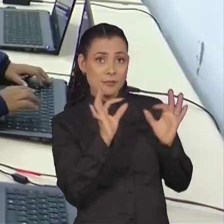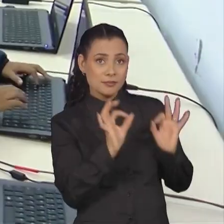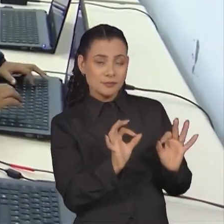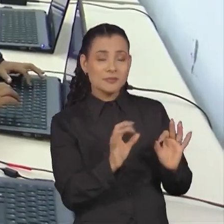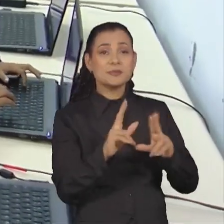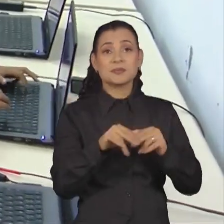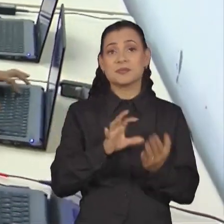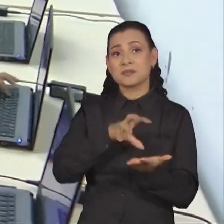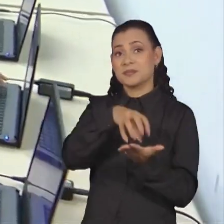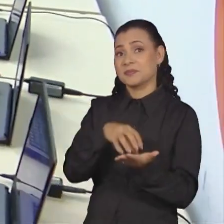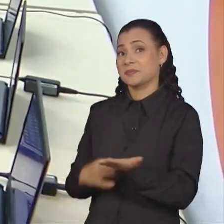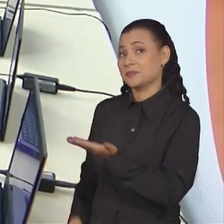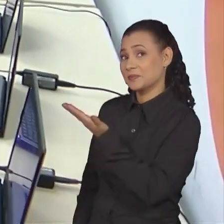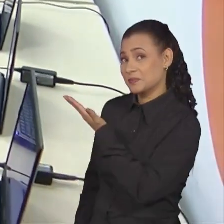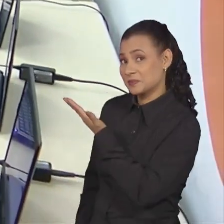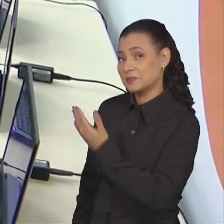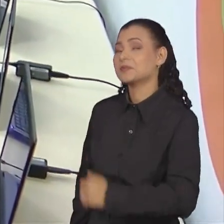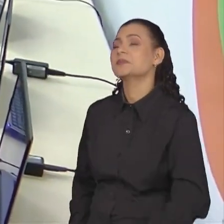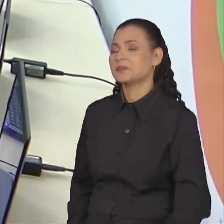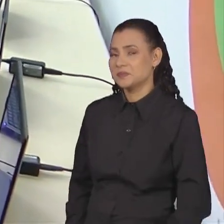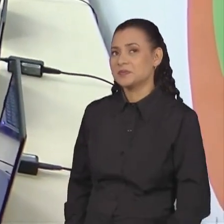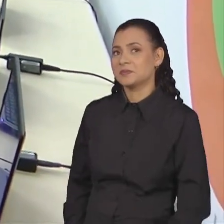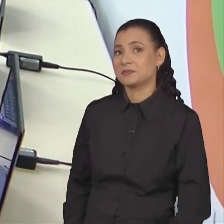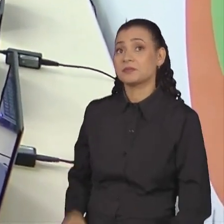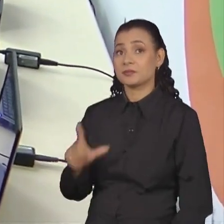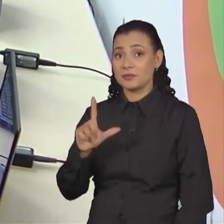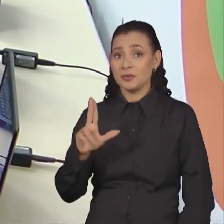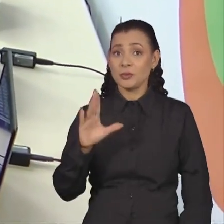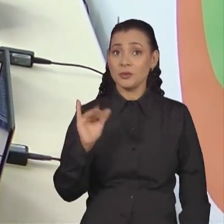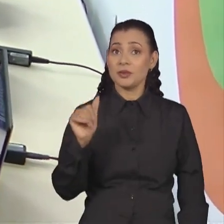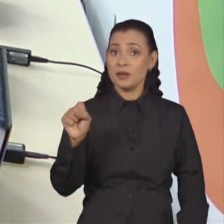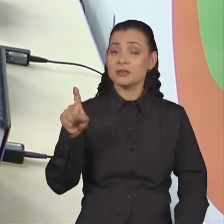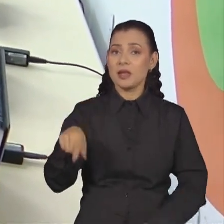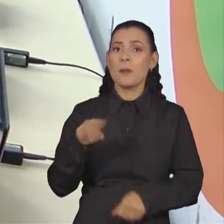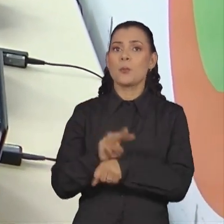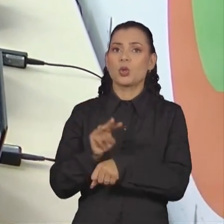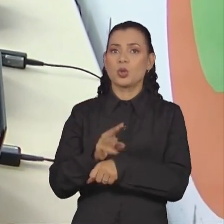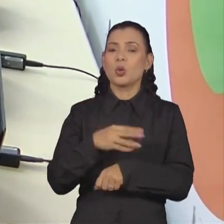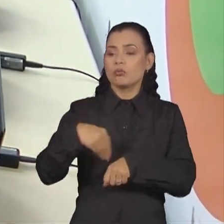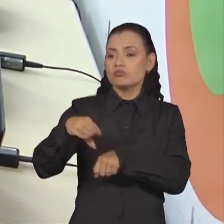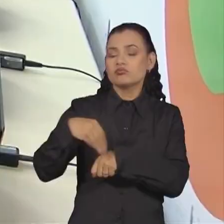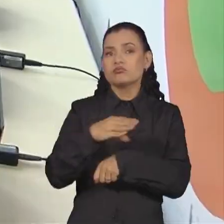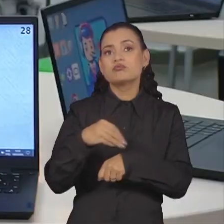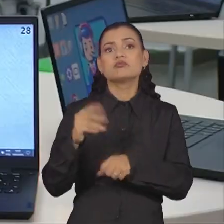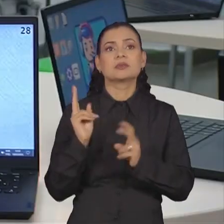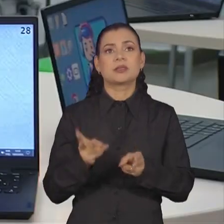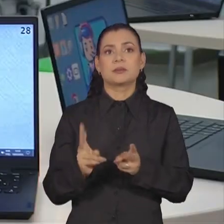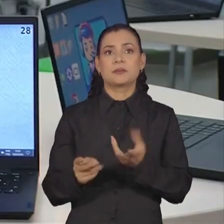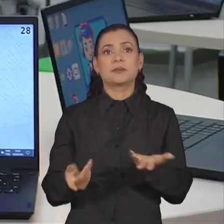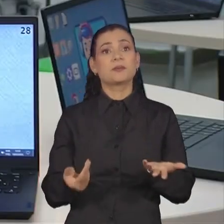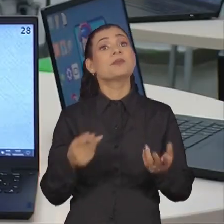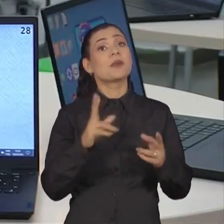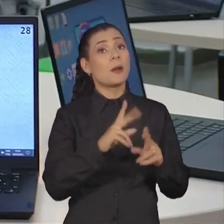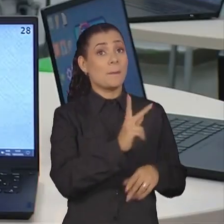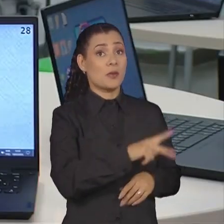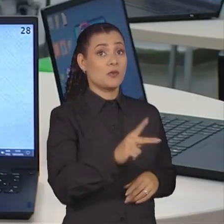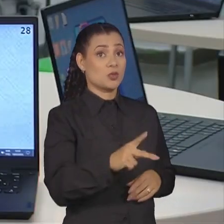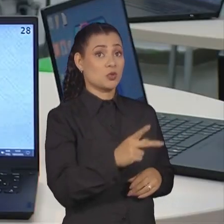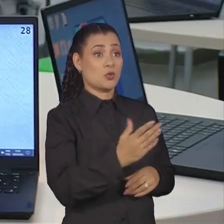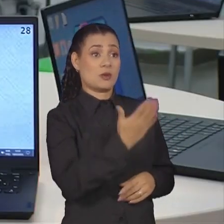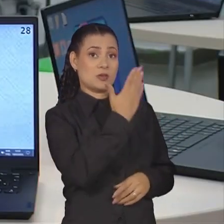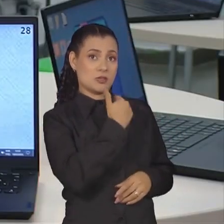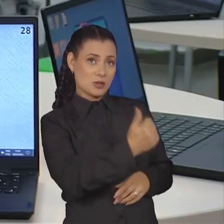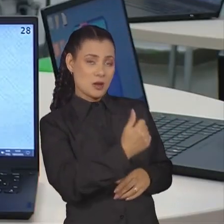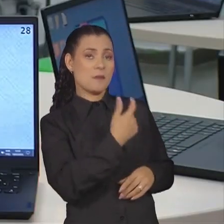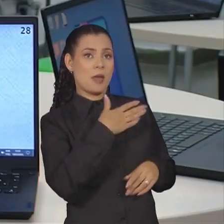EMF Ercília de Campos Costa, Lucas atua como aluno monitor no contraturno escolar. Quando a professora me coloca